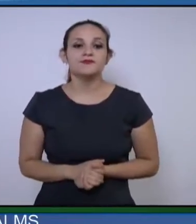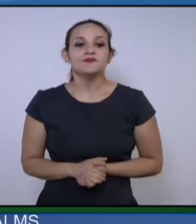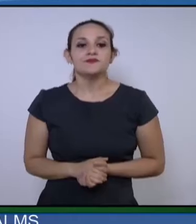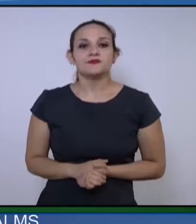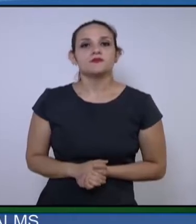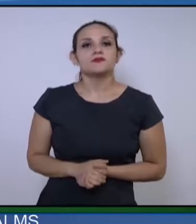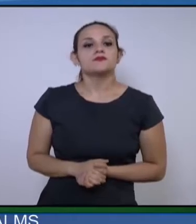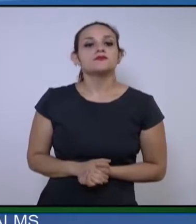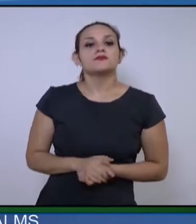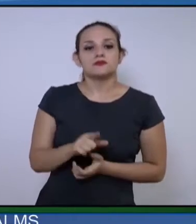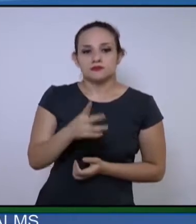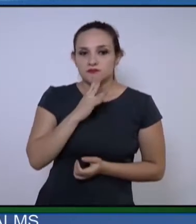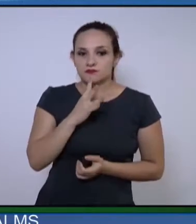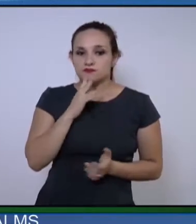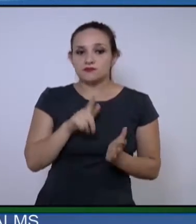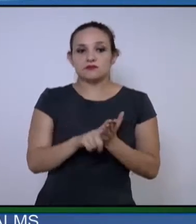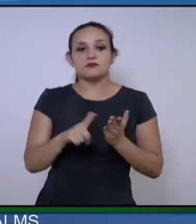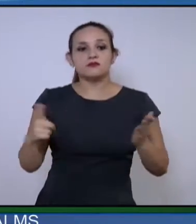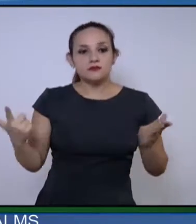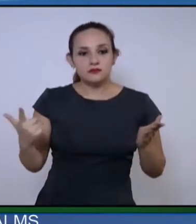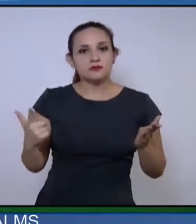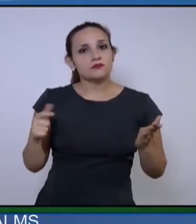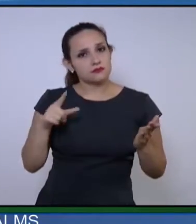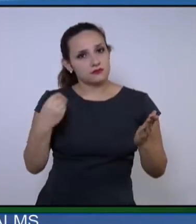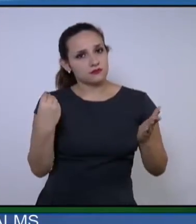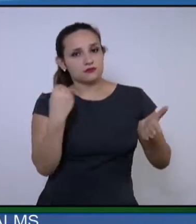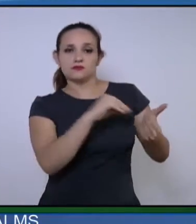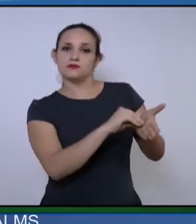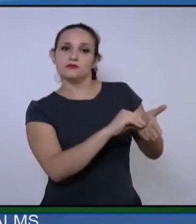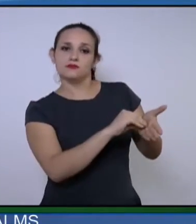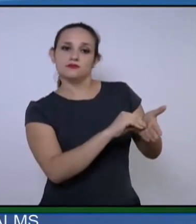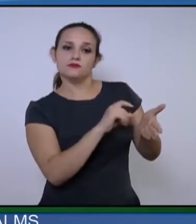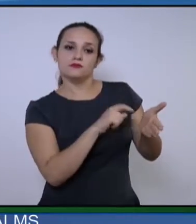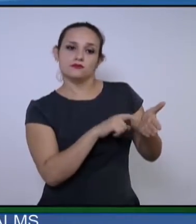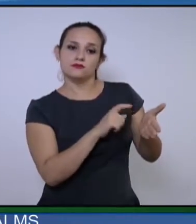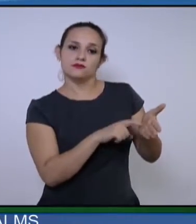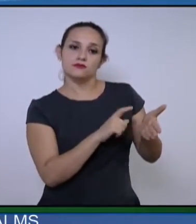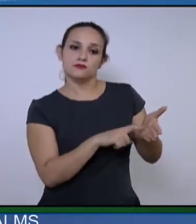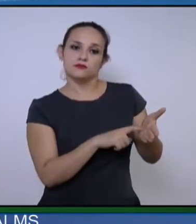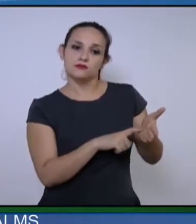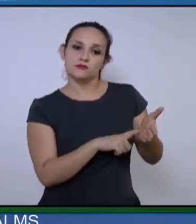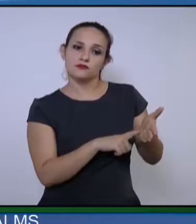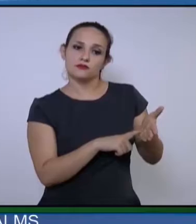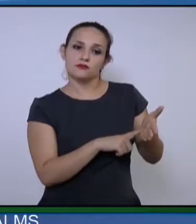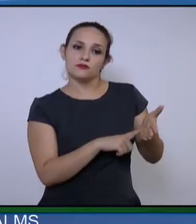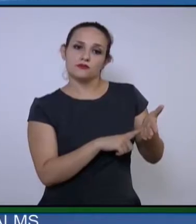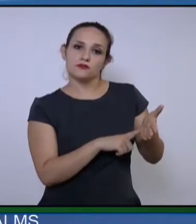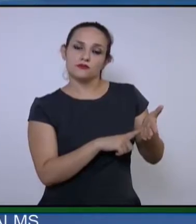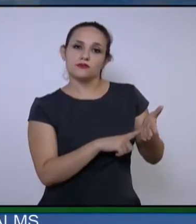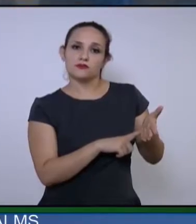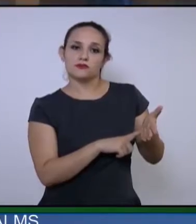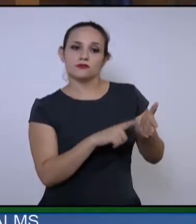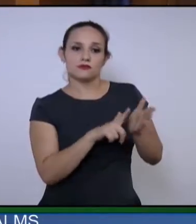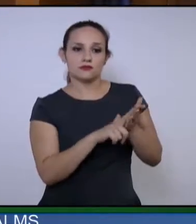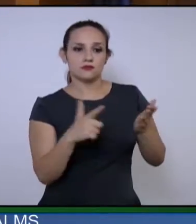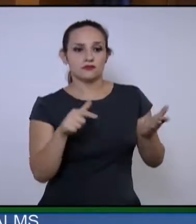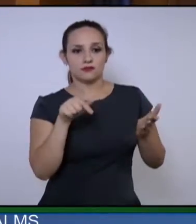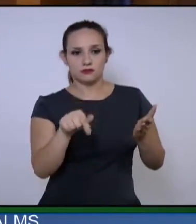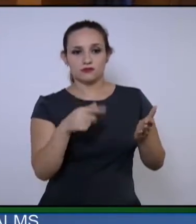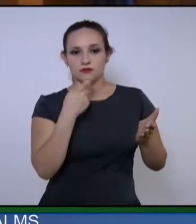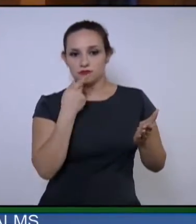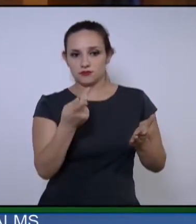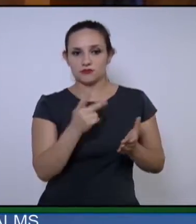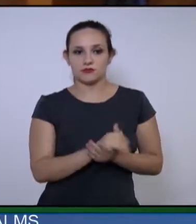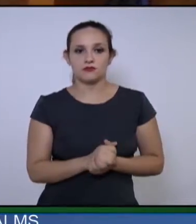o senhor também já falou, está aqui, está colocado aqui, com chamamento para a página 7 do jornal, dizendo aqui,